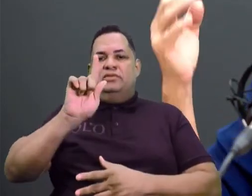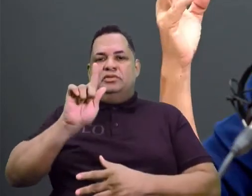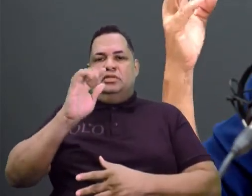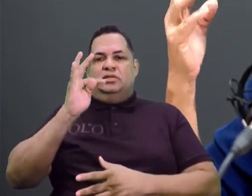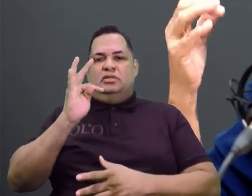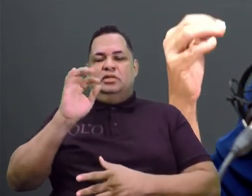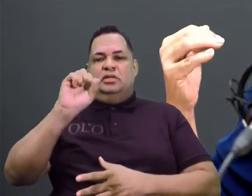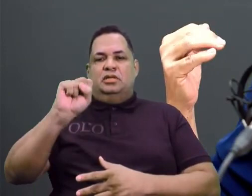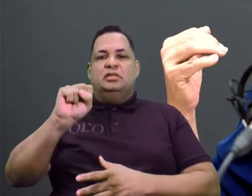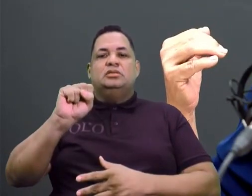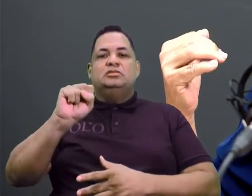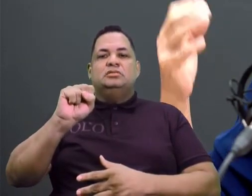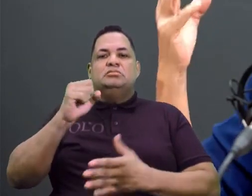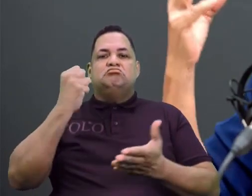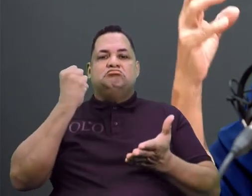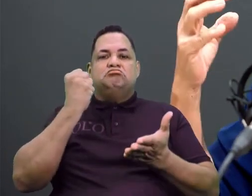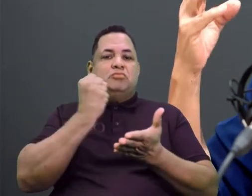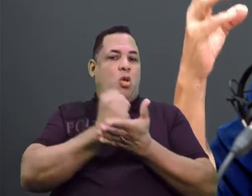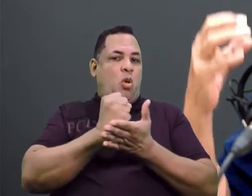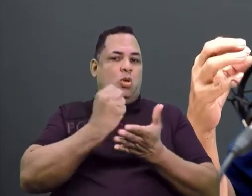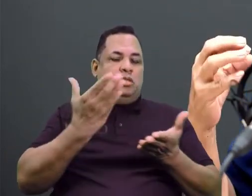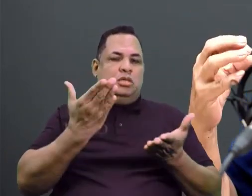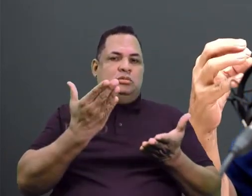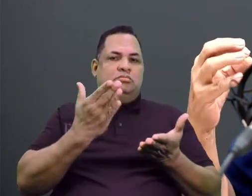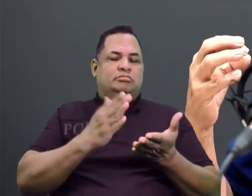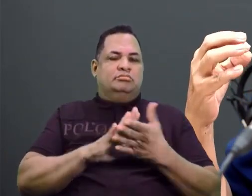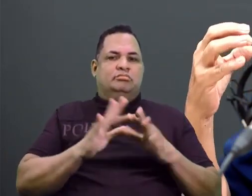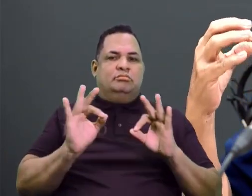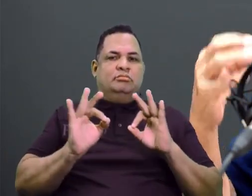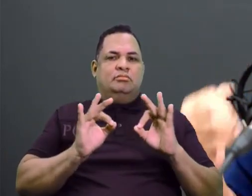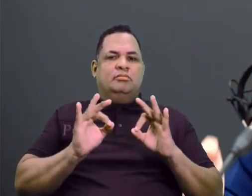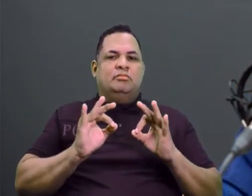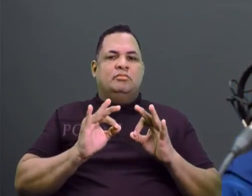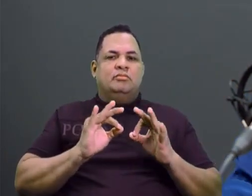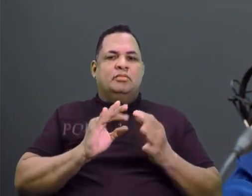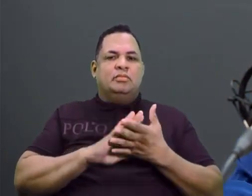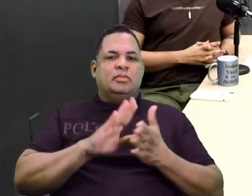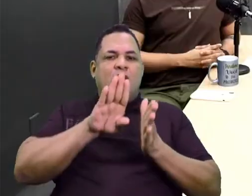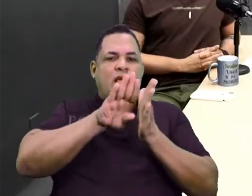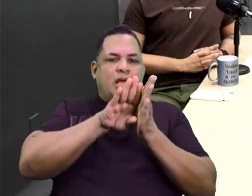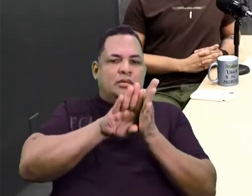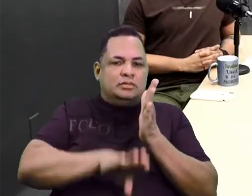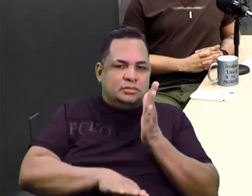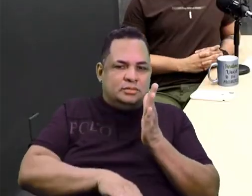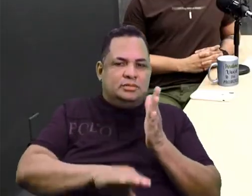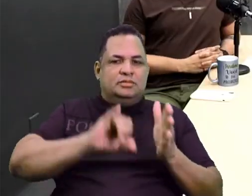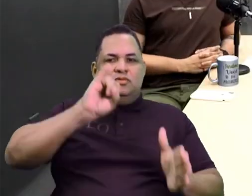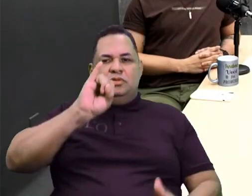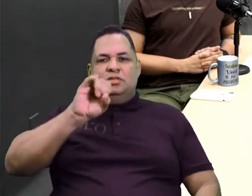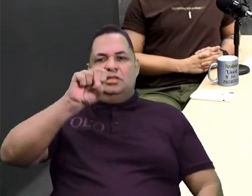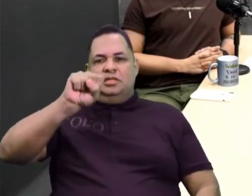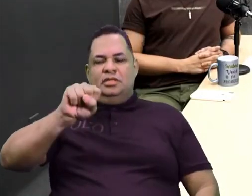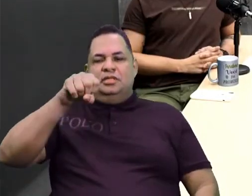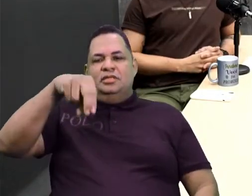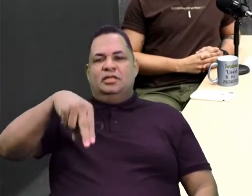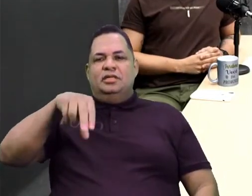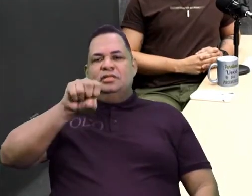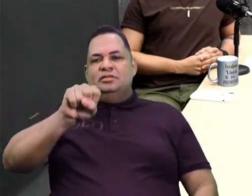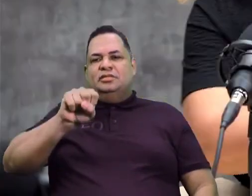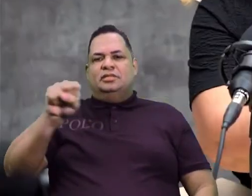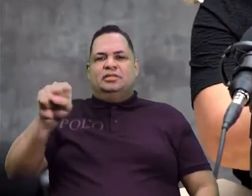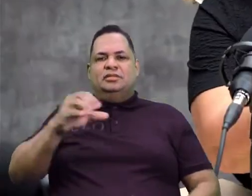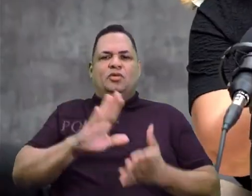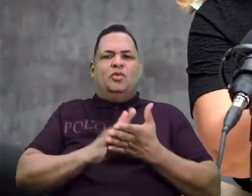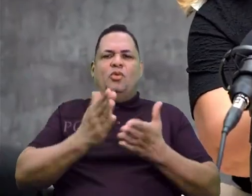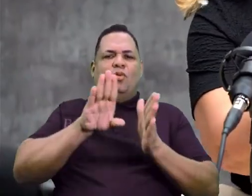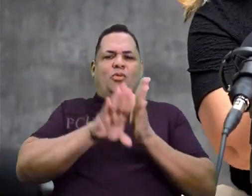ter esse conhecimento no CAIS. O desconto do INSS, eu me lembro disso, né? Lembro que o surdo chegava e falava: como